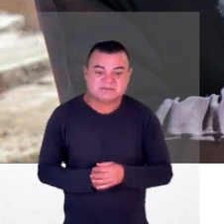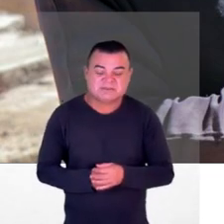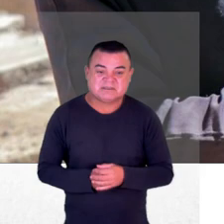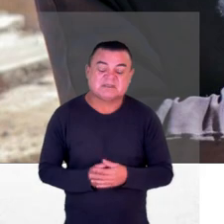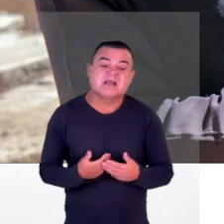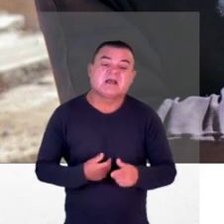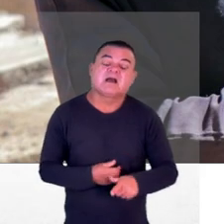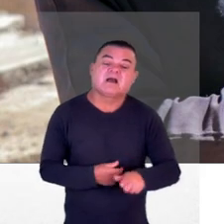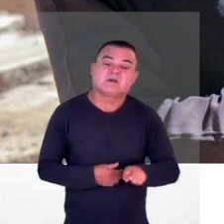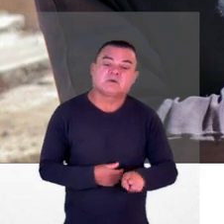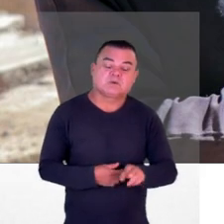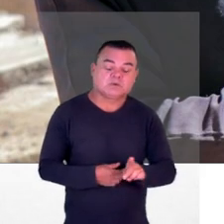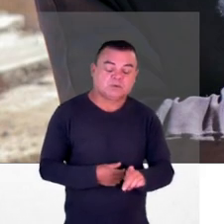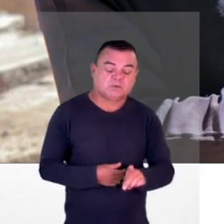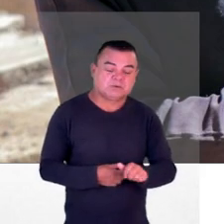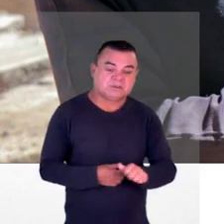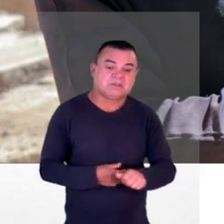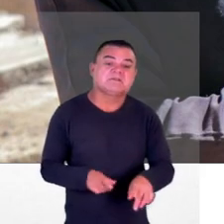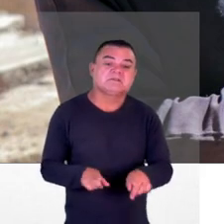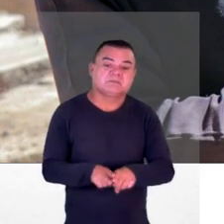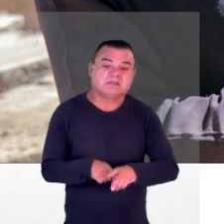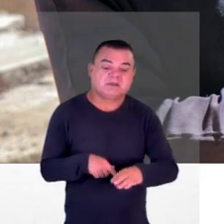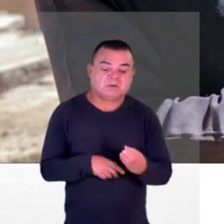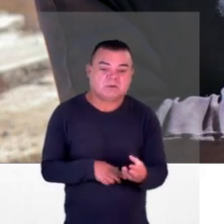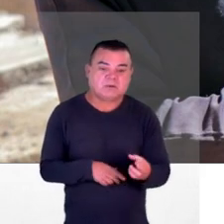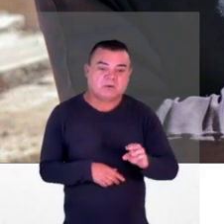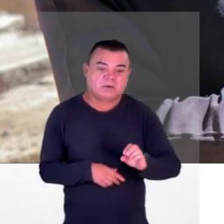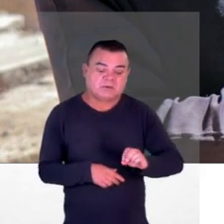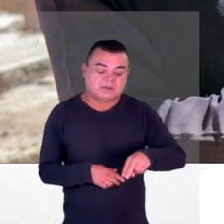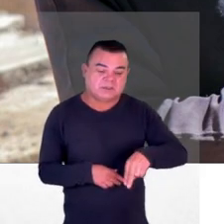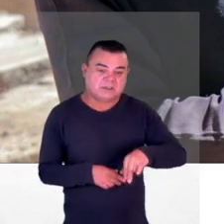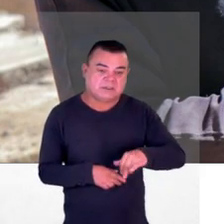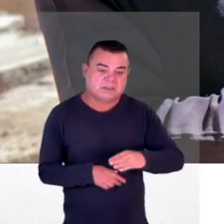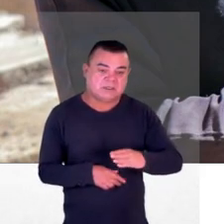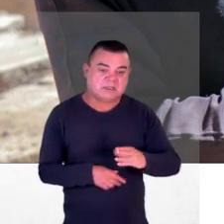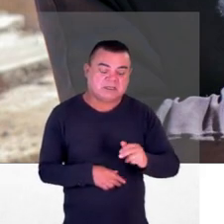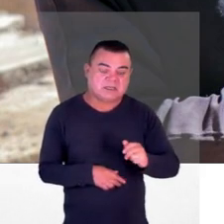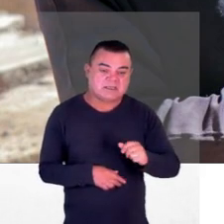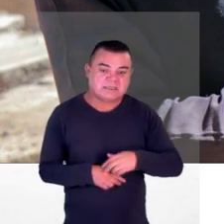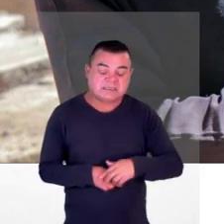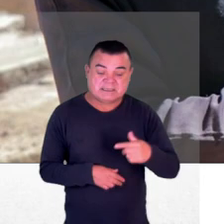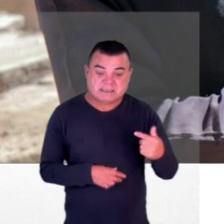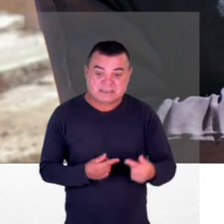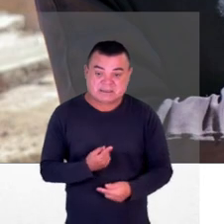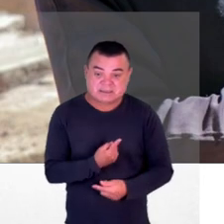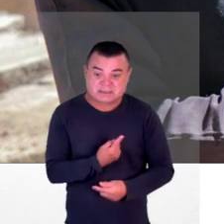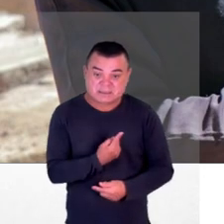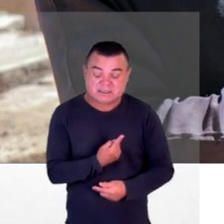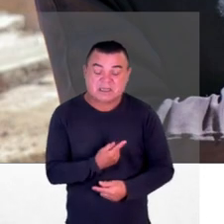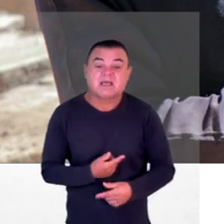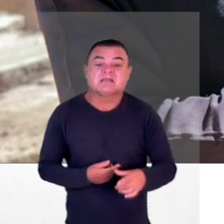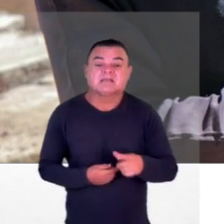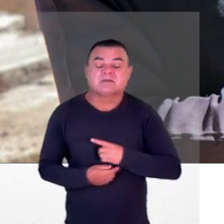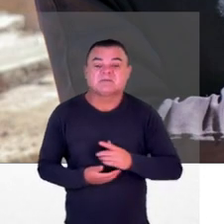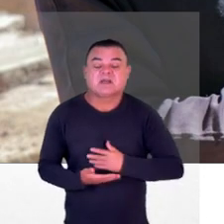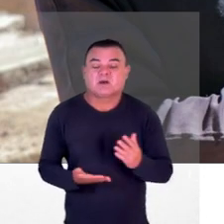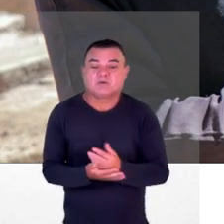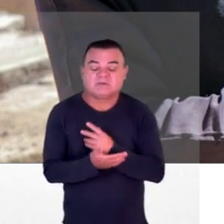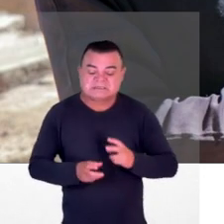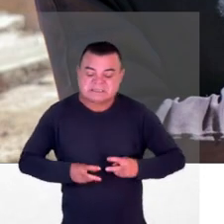e aqui nós listamos alguns dos atuais conflitos eh armados no mundo Israel